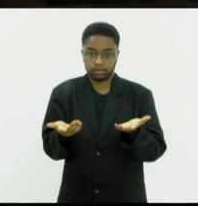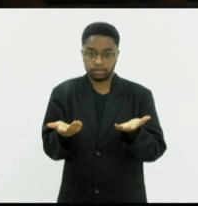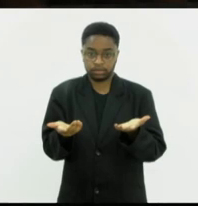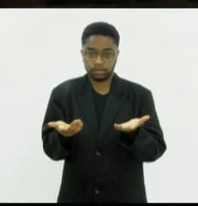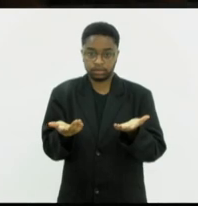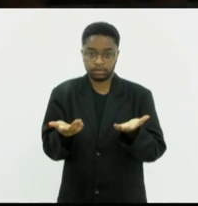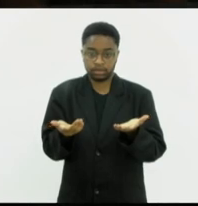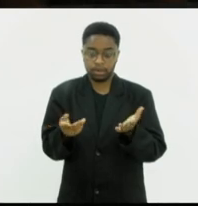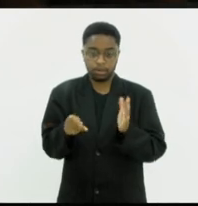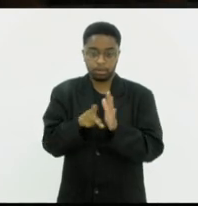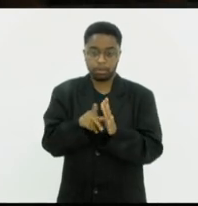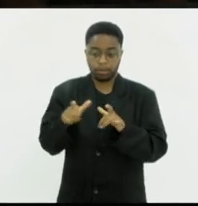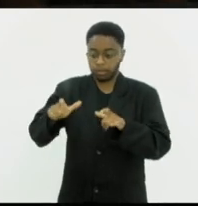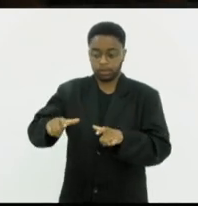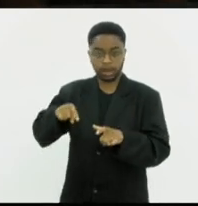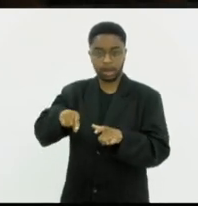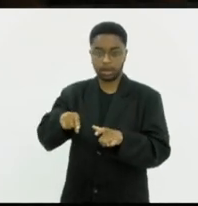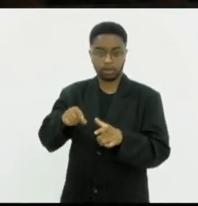do seu território.